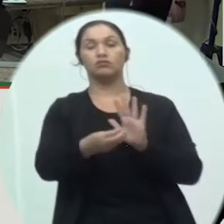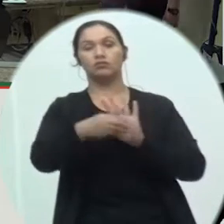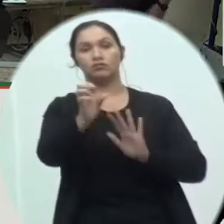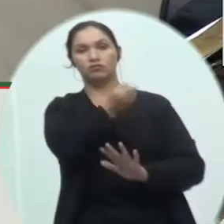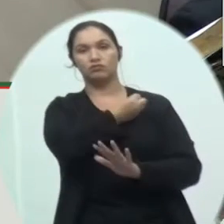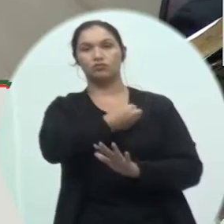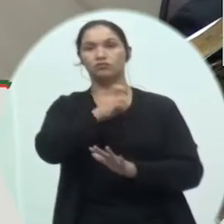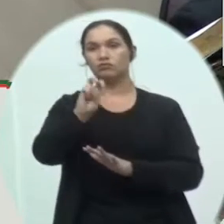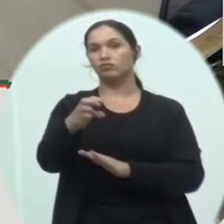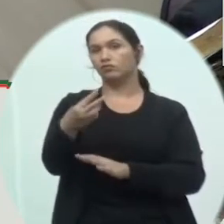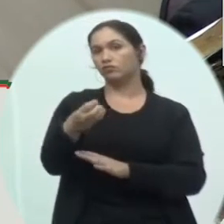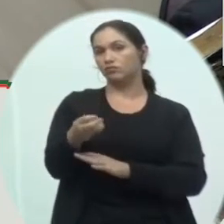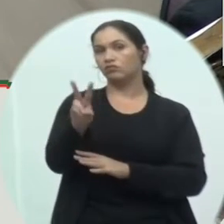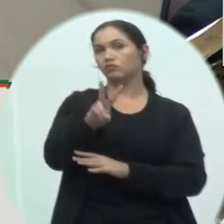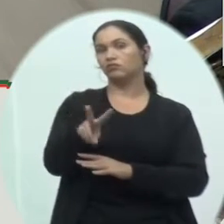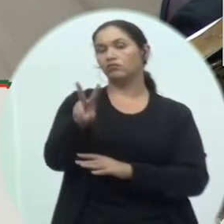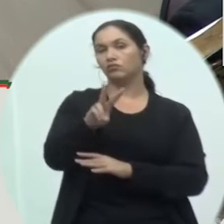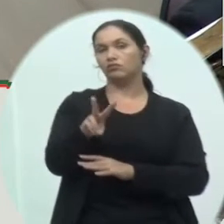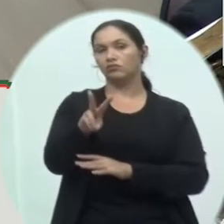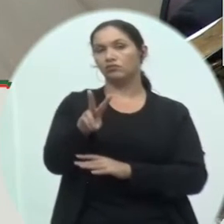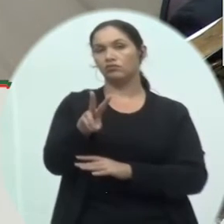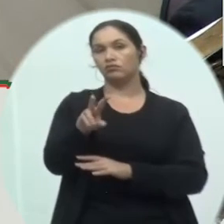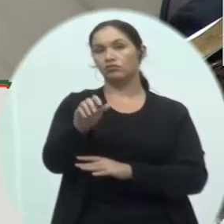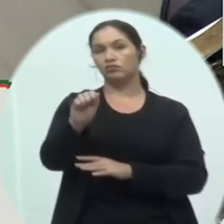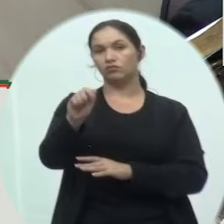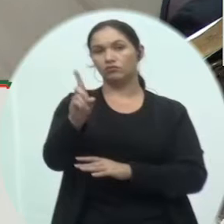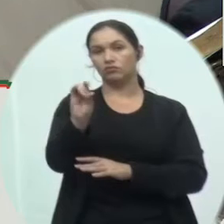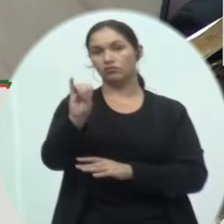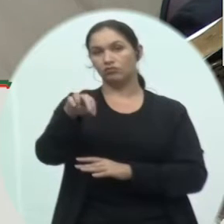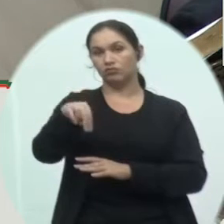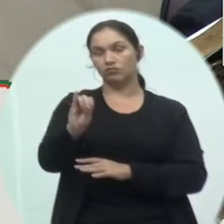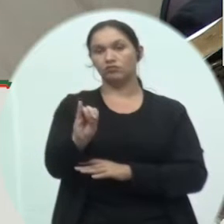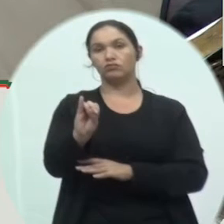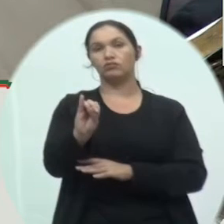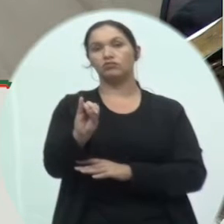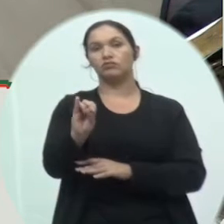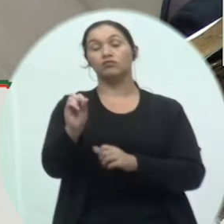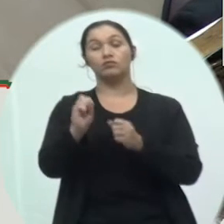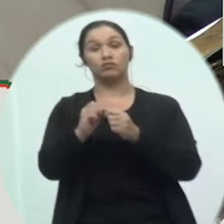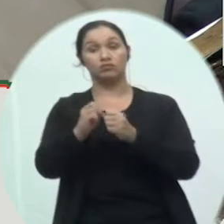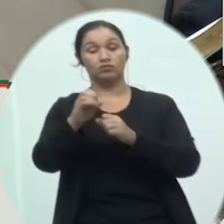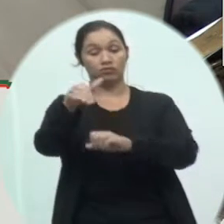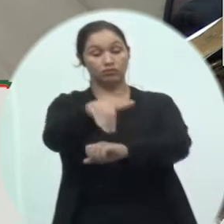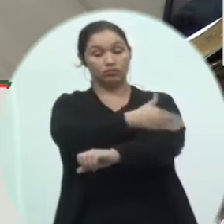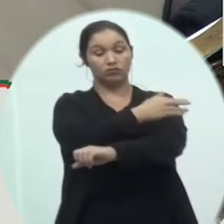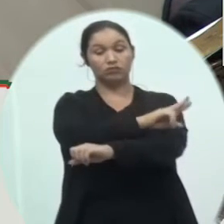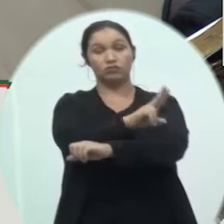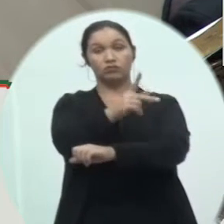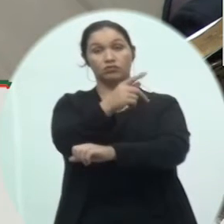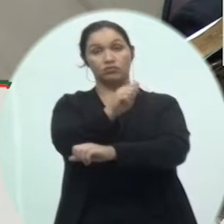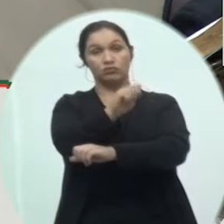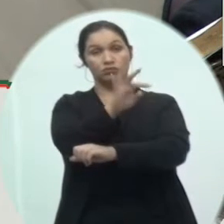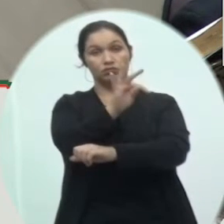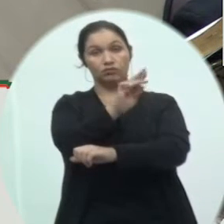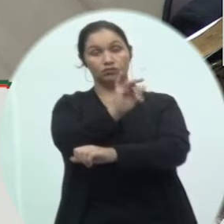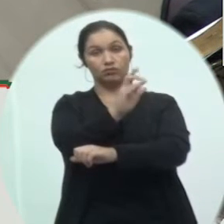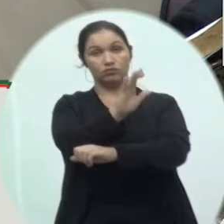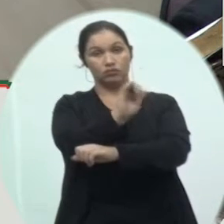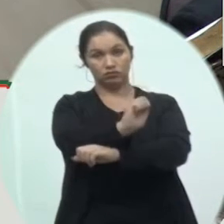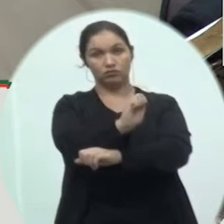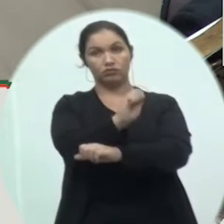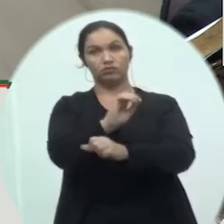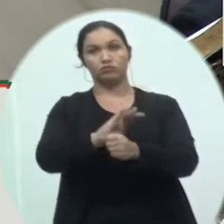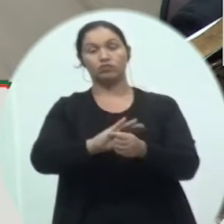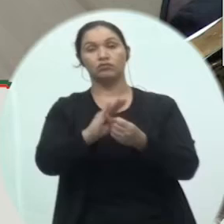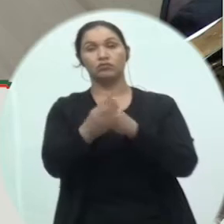número 530/2019, de autoria do vereador Aldinei Potelec, assunto pavimentação da rua Patrícia Vicente Lima, localizado no loteamento